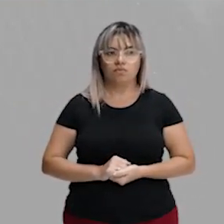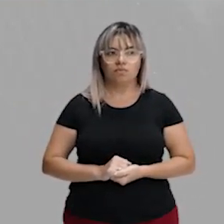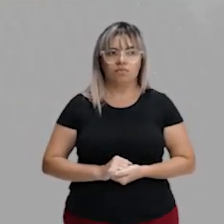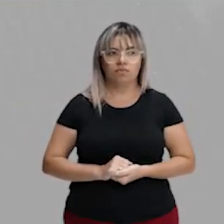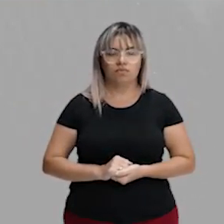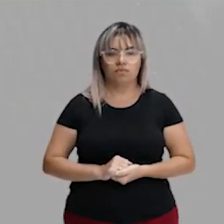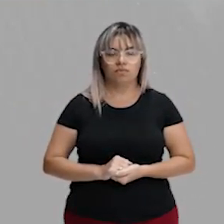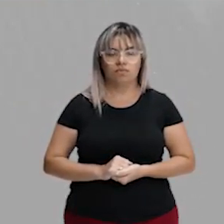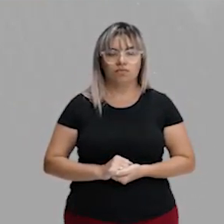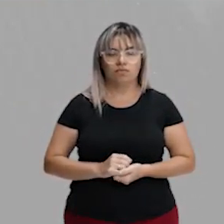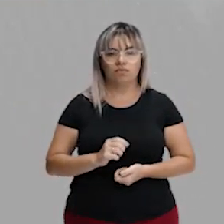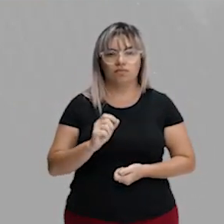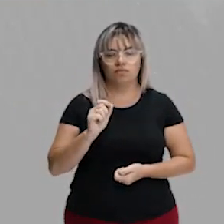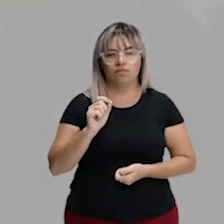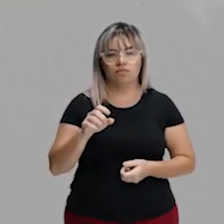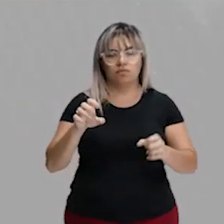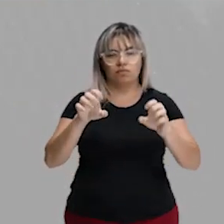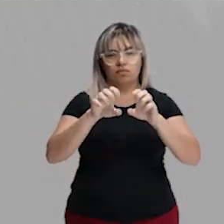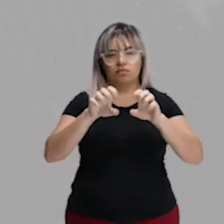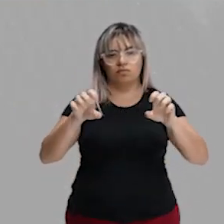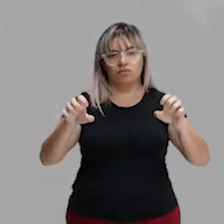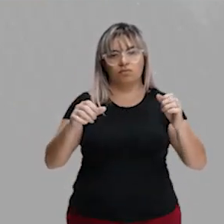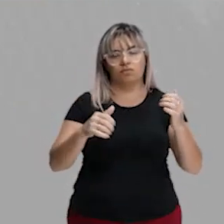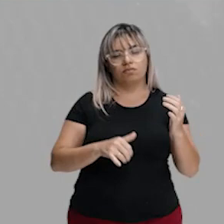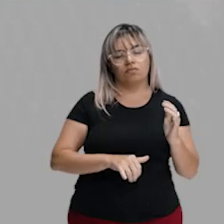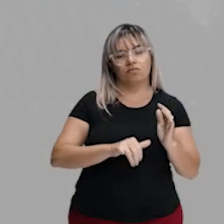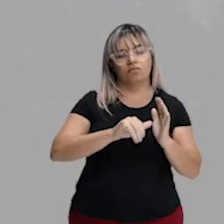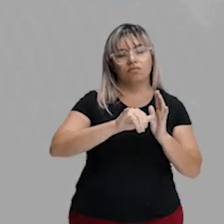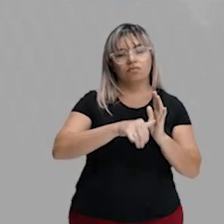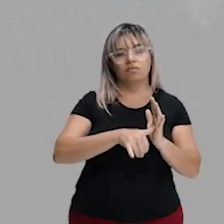Então, a equação do gerador,